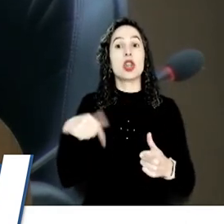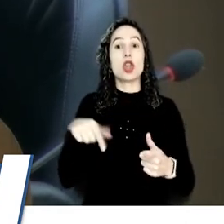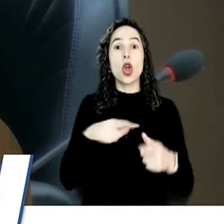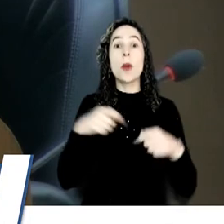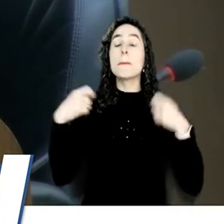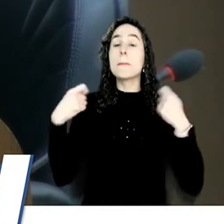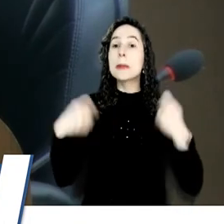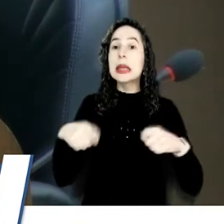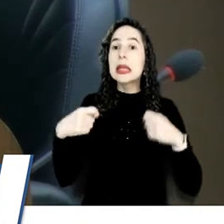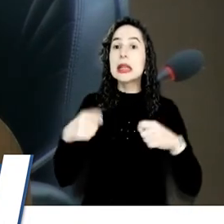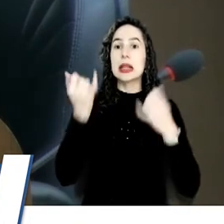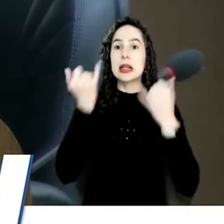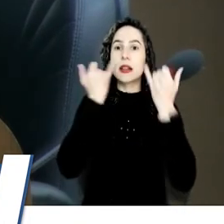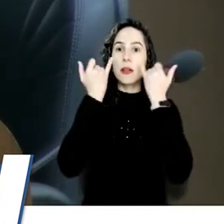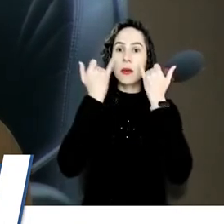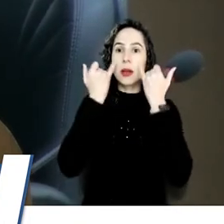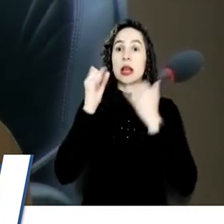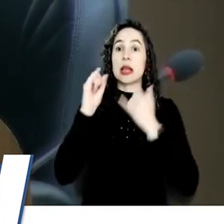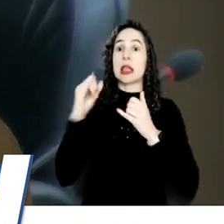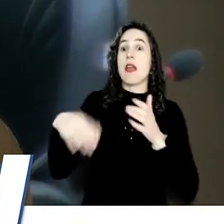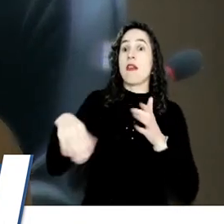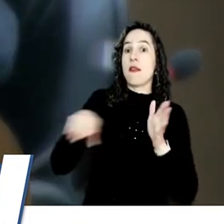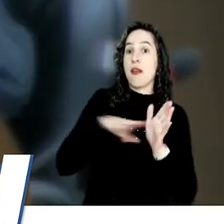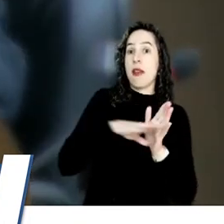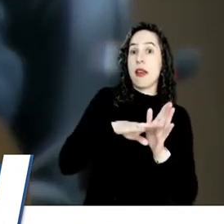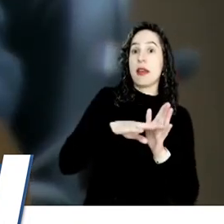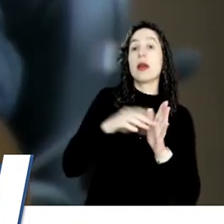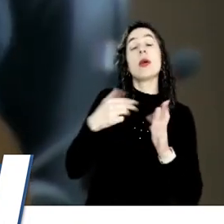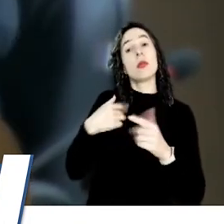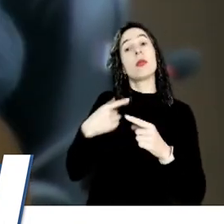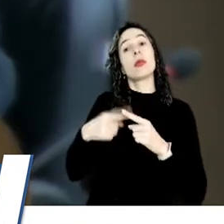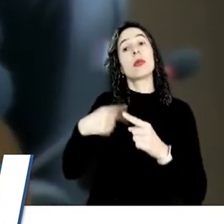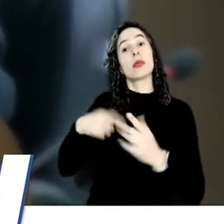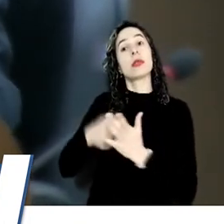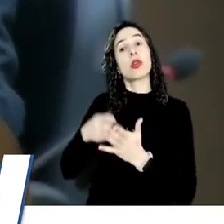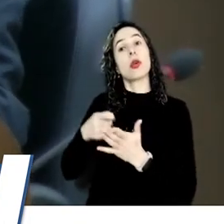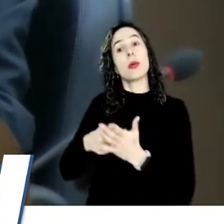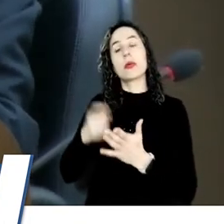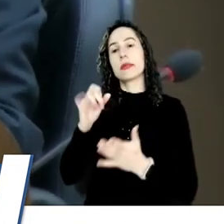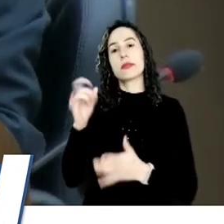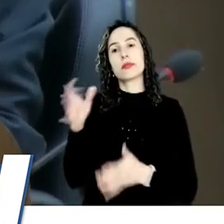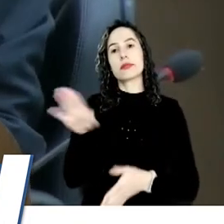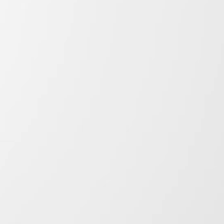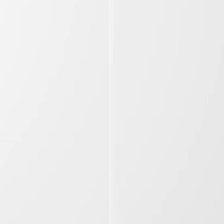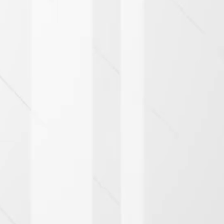dessas informações. Se veio... Veio porque nós cobramos na comissão, senão não teria vindo.